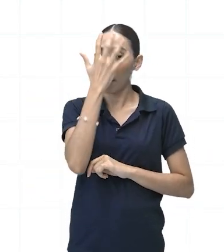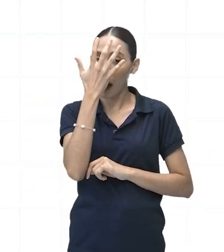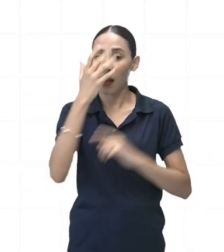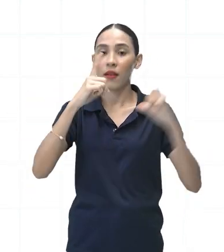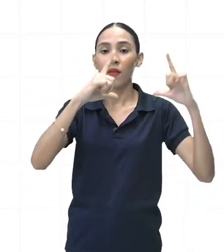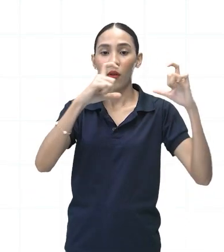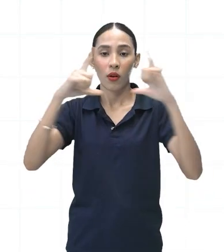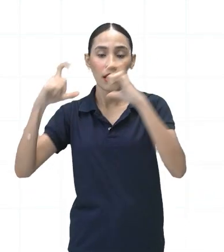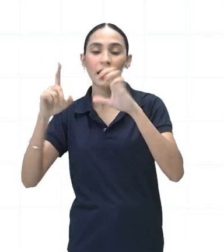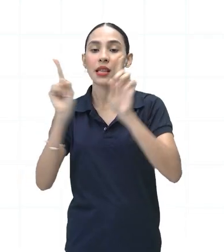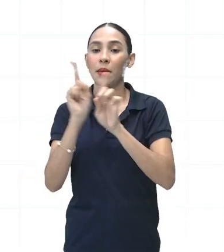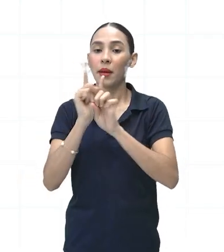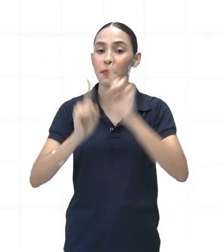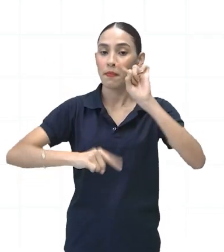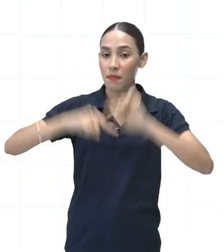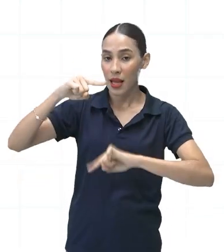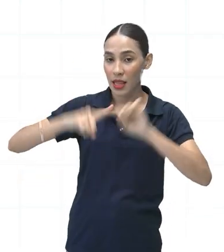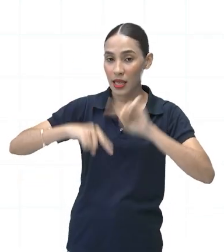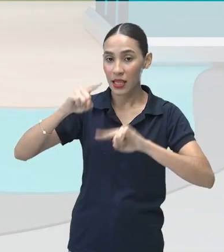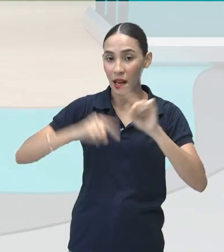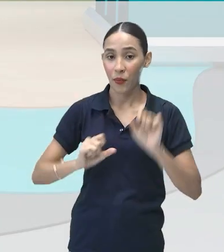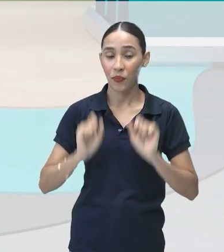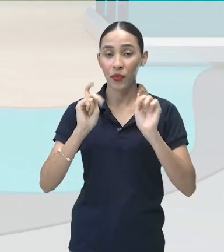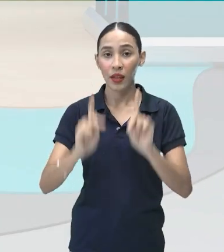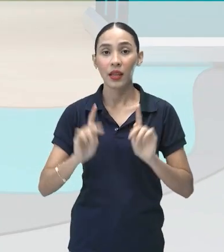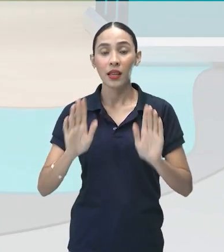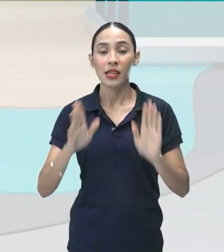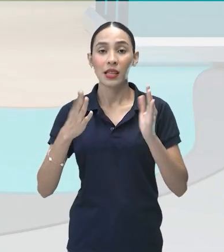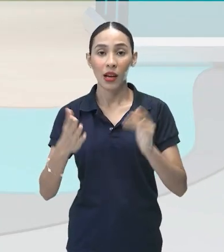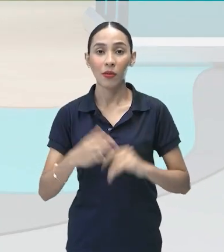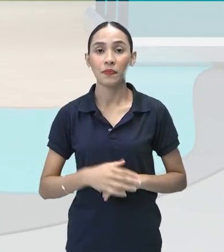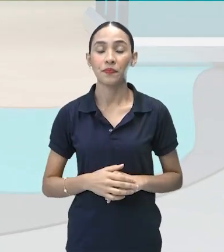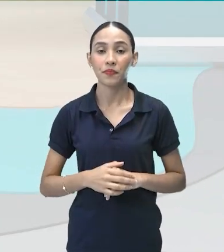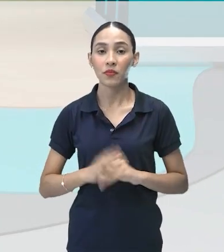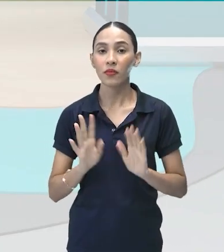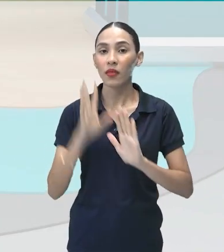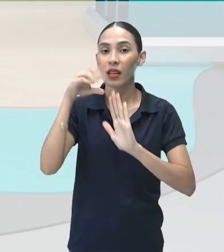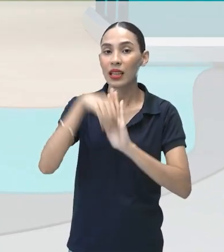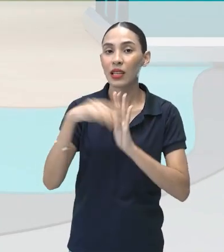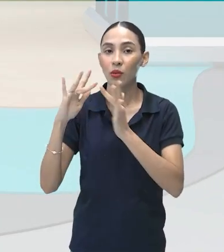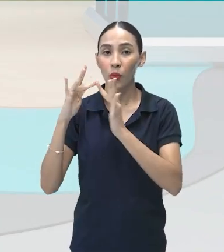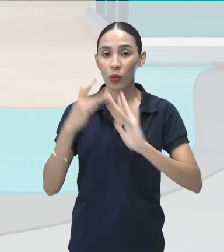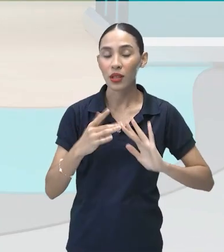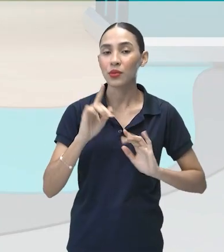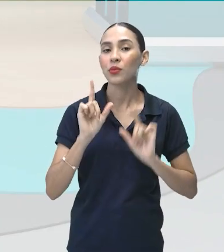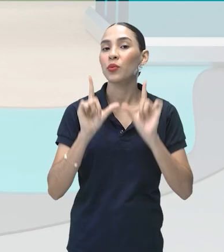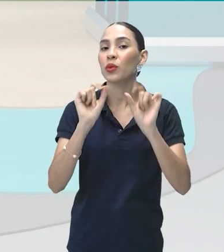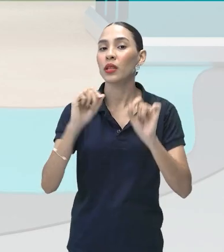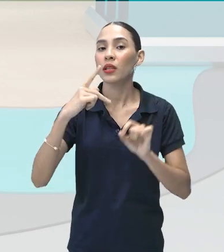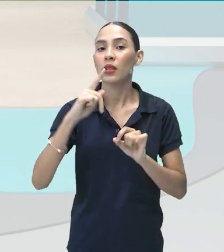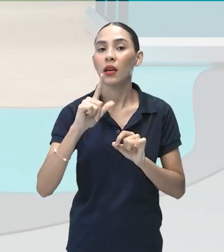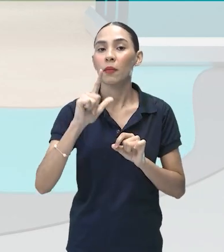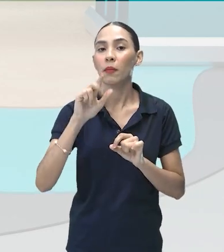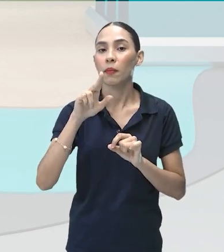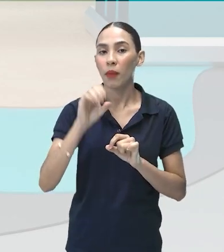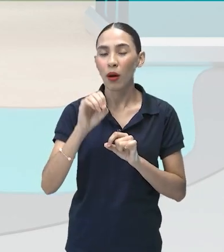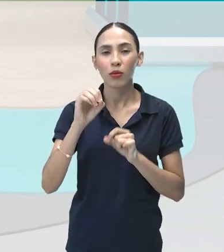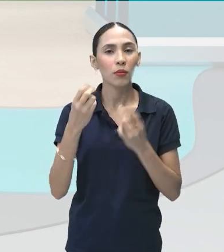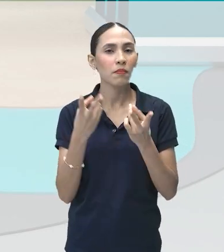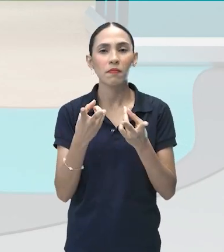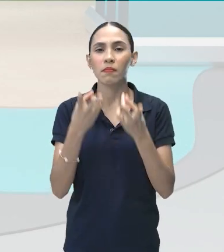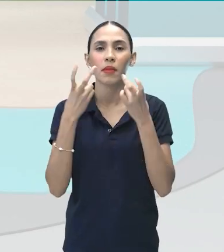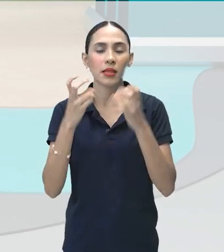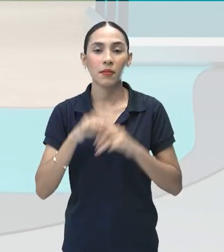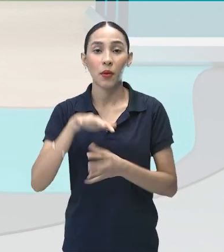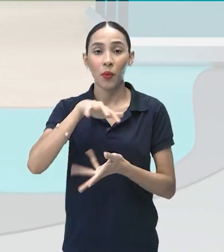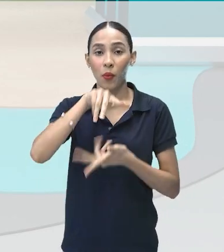máscaras, fotografias e objetos, certo? Então, dentro desse contexto, o que Paul Cézanne ele observou? Que